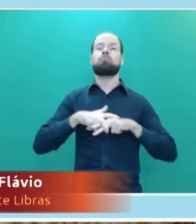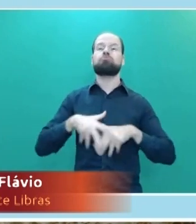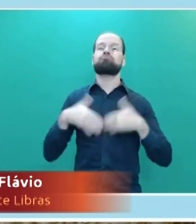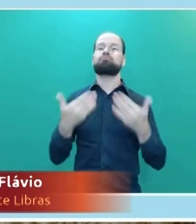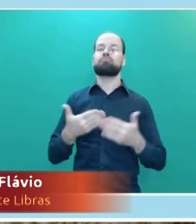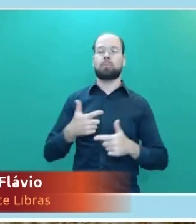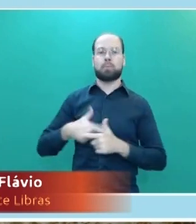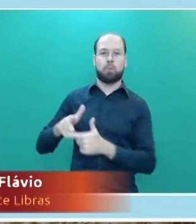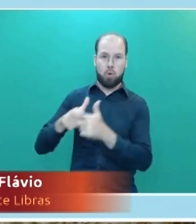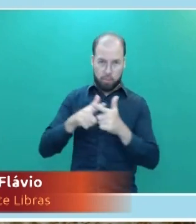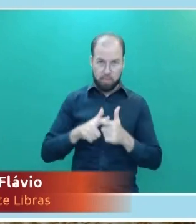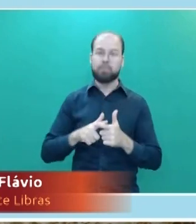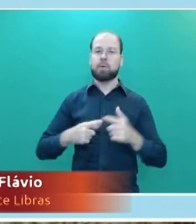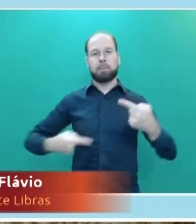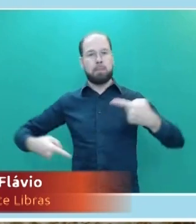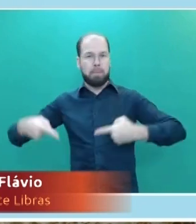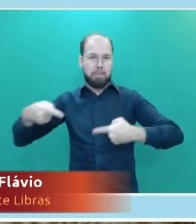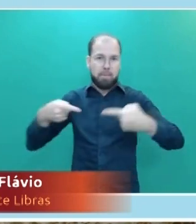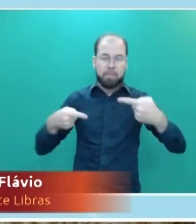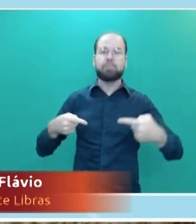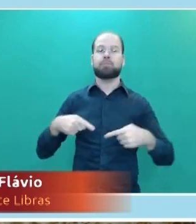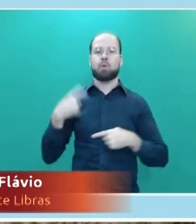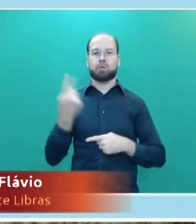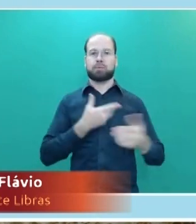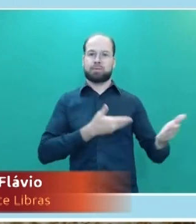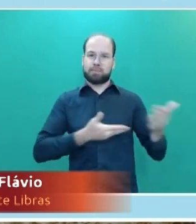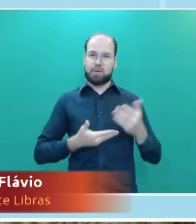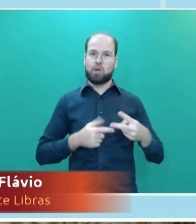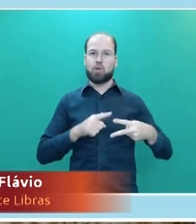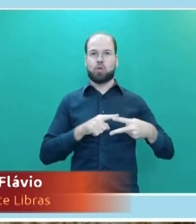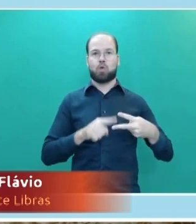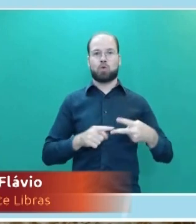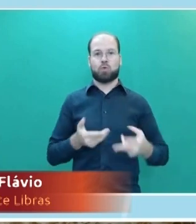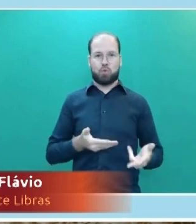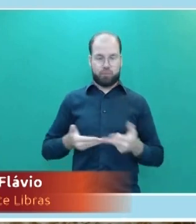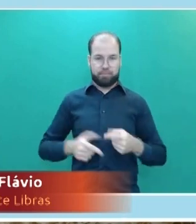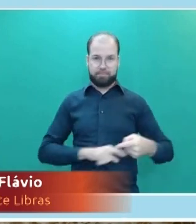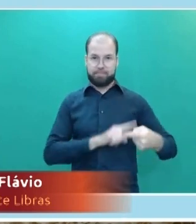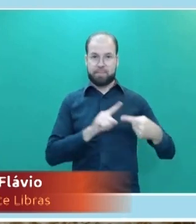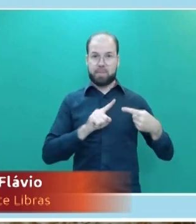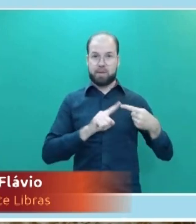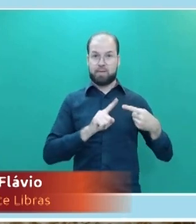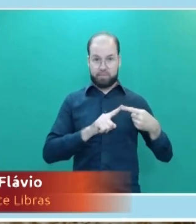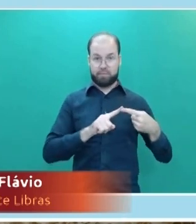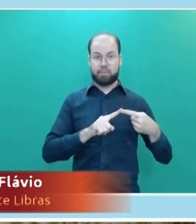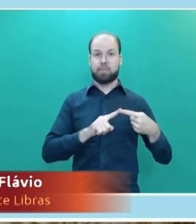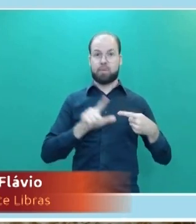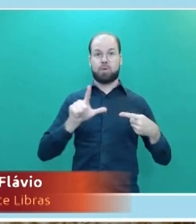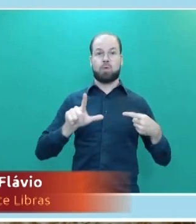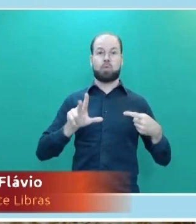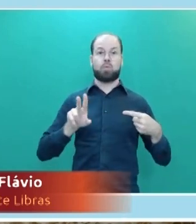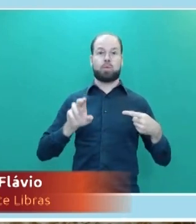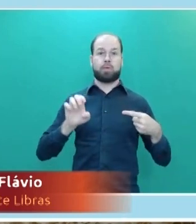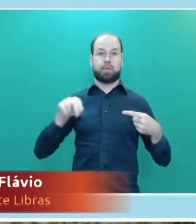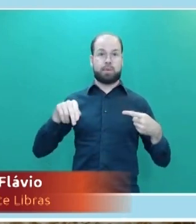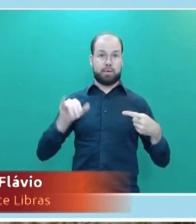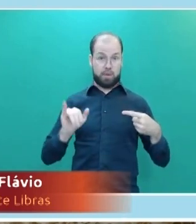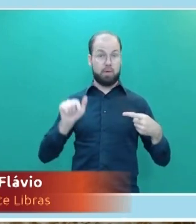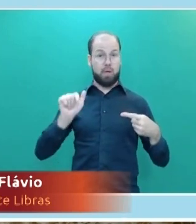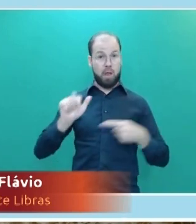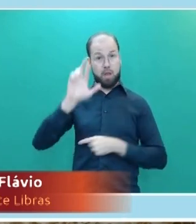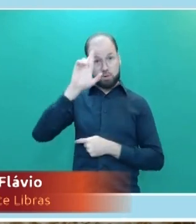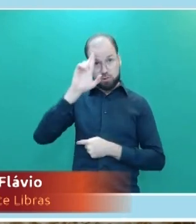feito, a gente recebe hoje dois convidados. A primeira delas é a Lueli Nogueira, diretora da Faculdade